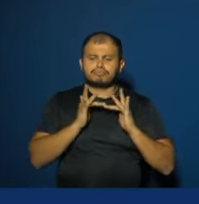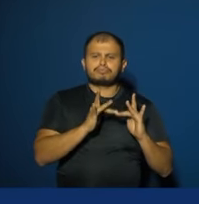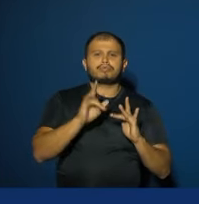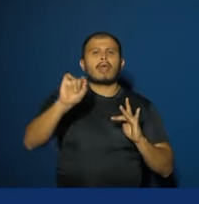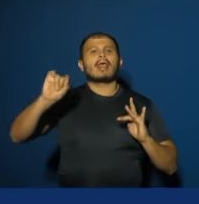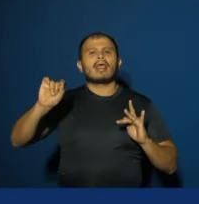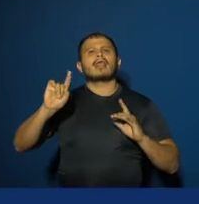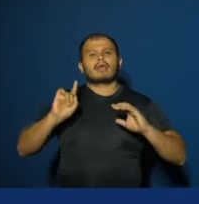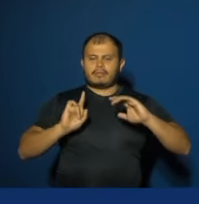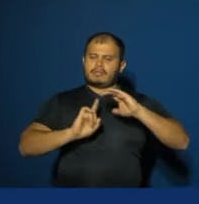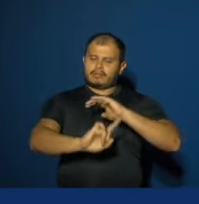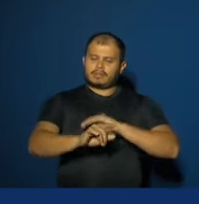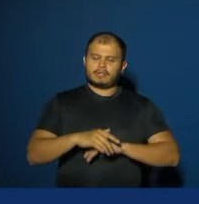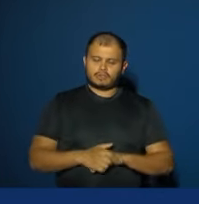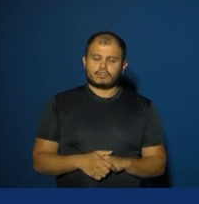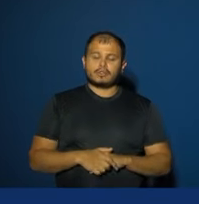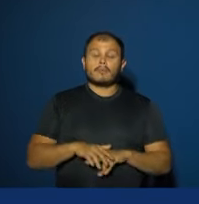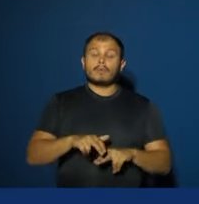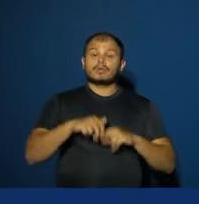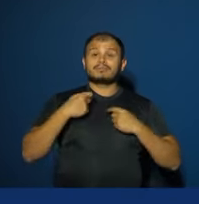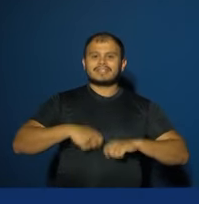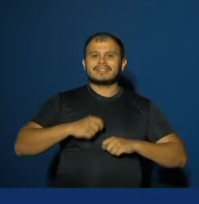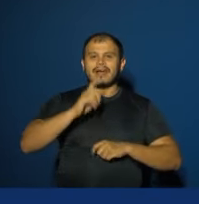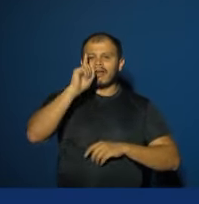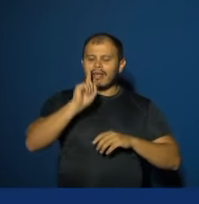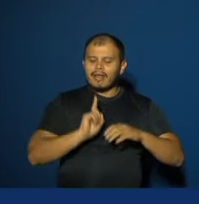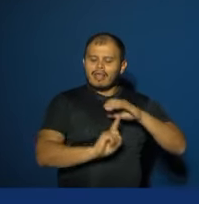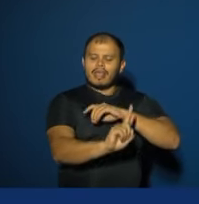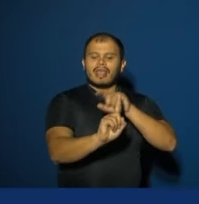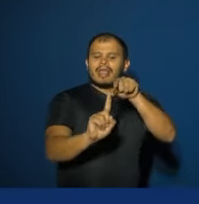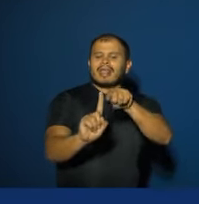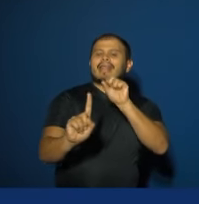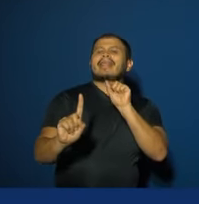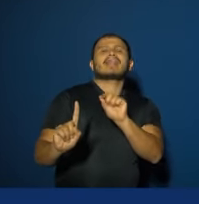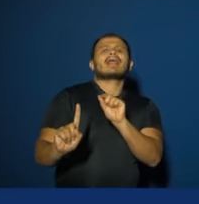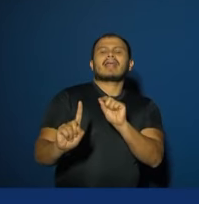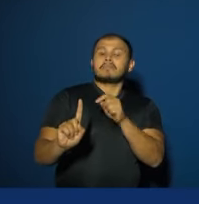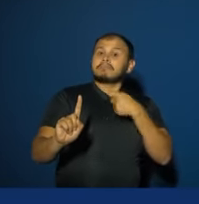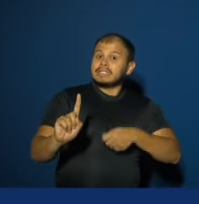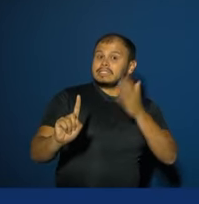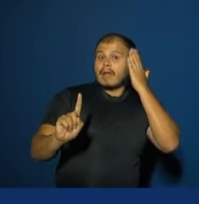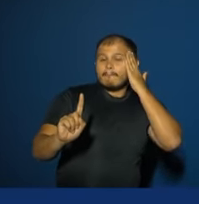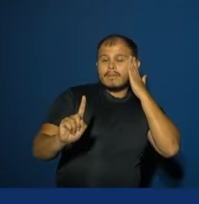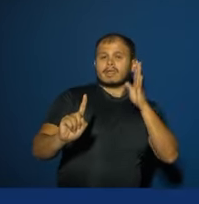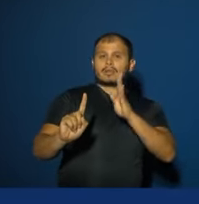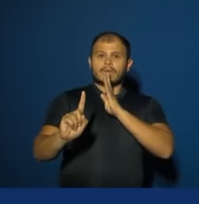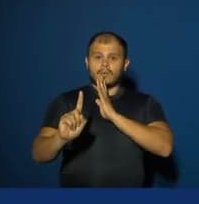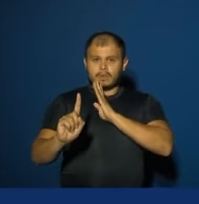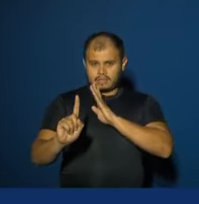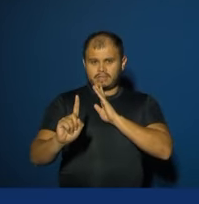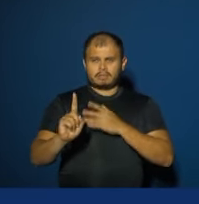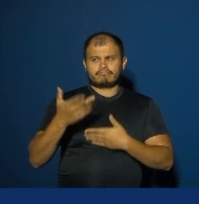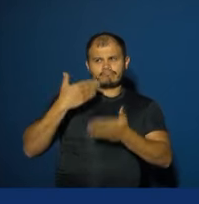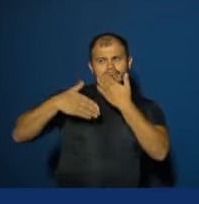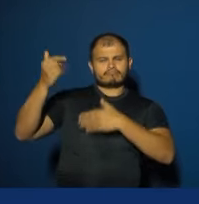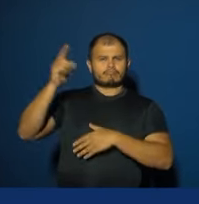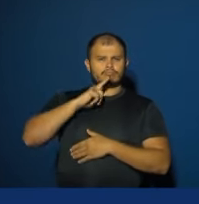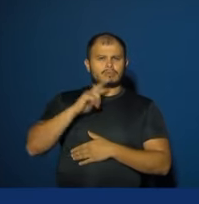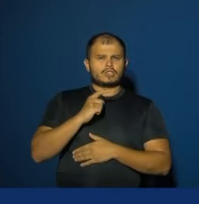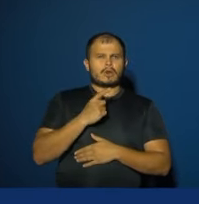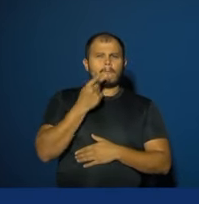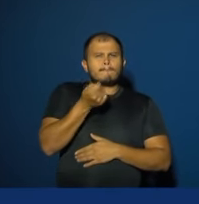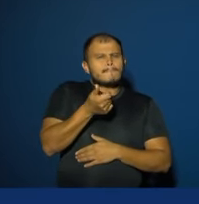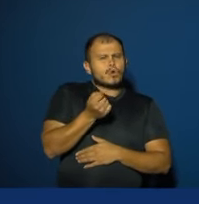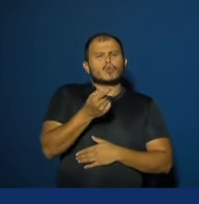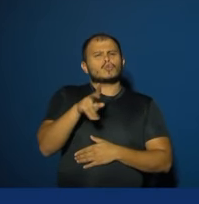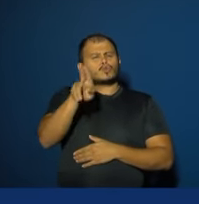clientes Então a gente tem que conhecer o cliente a gente tem o benefício né que até pouco tempo Acho que era muito pouco usado eh